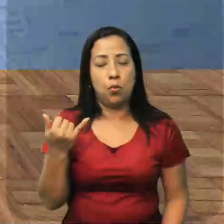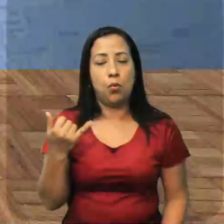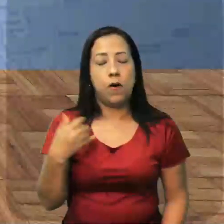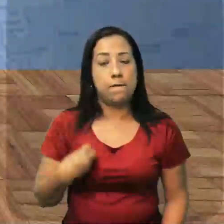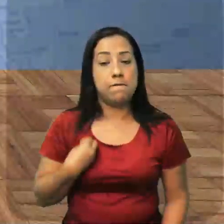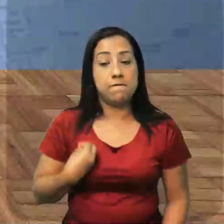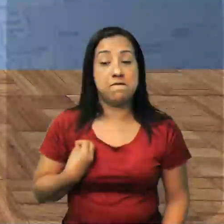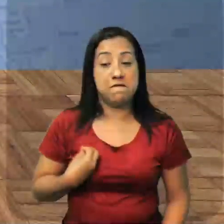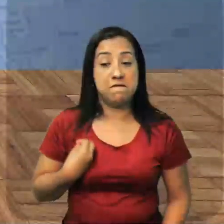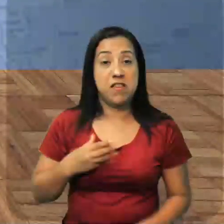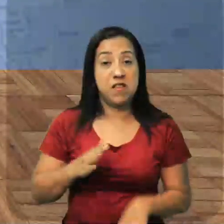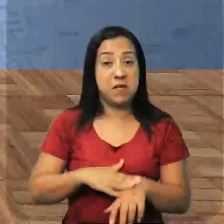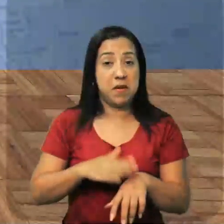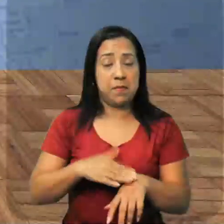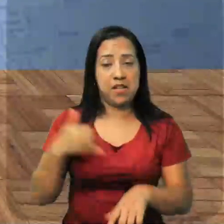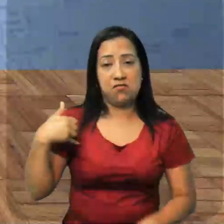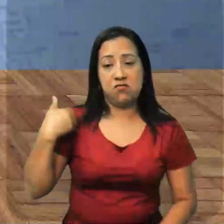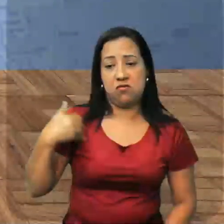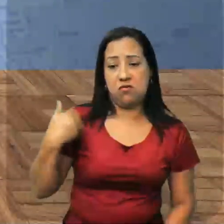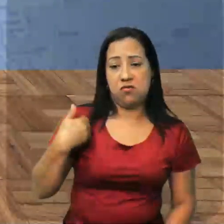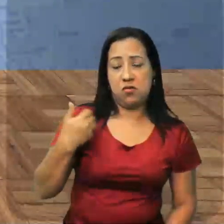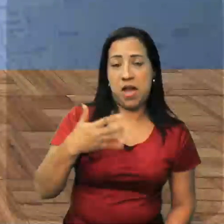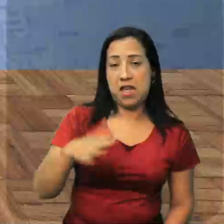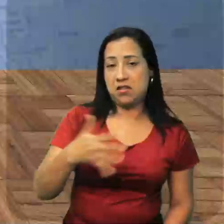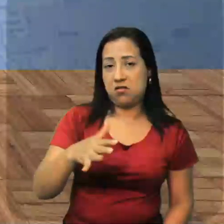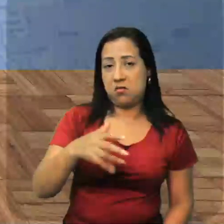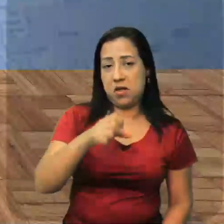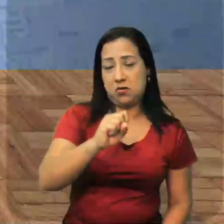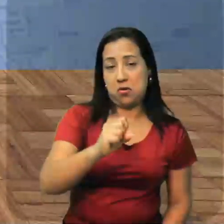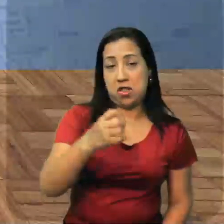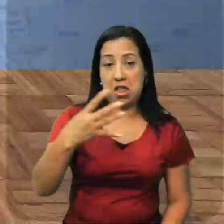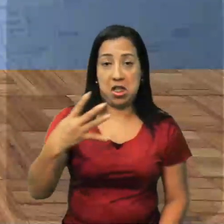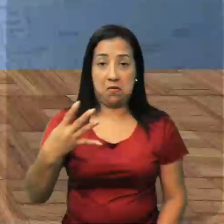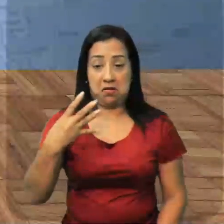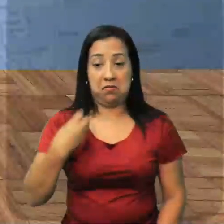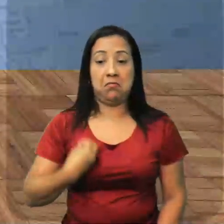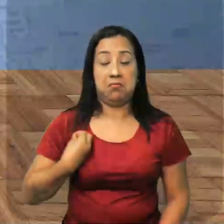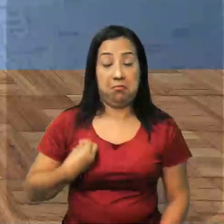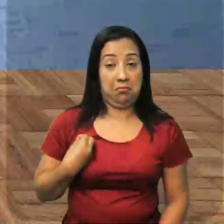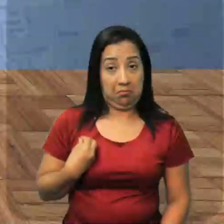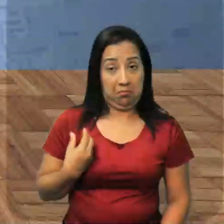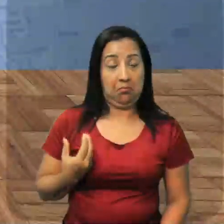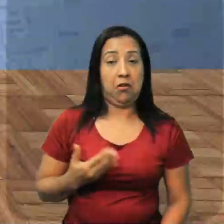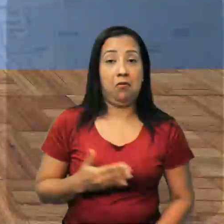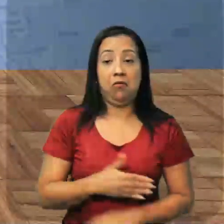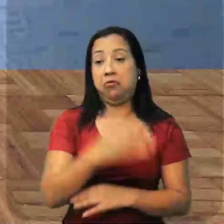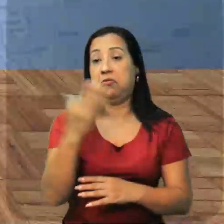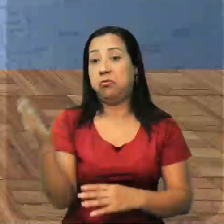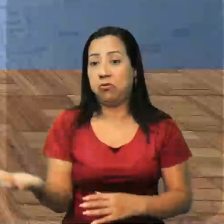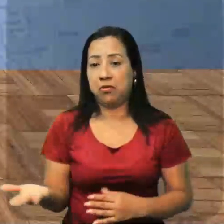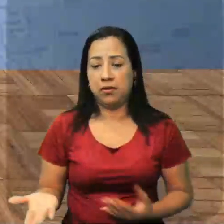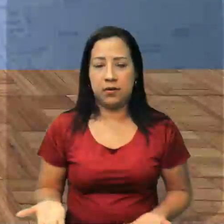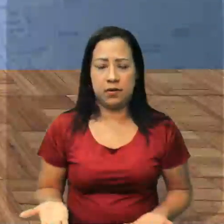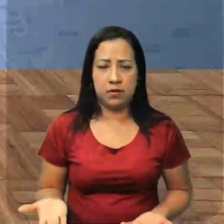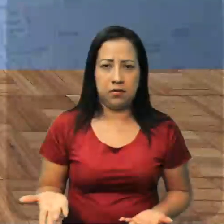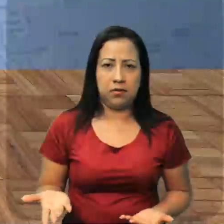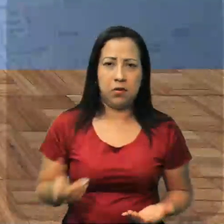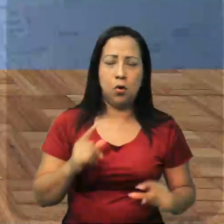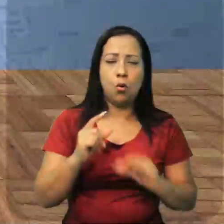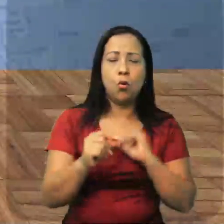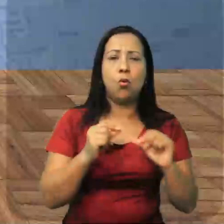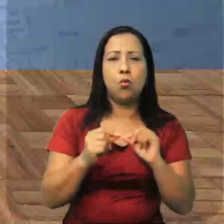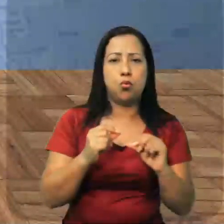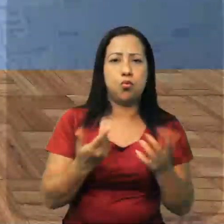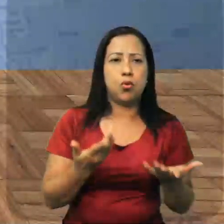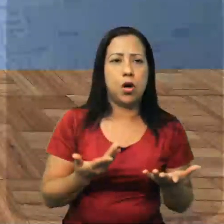torno de 84 anos. Puxa, o que é expectativa de vida? É quando nasce.